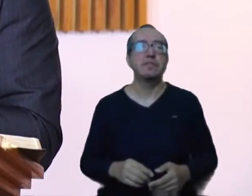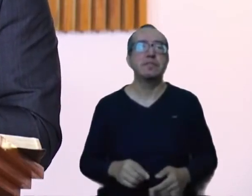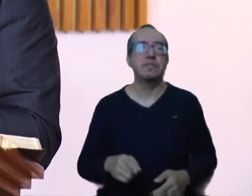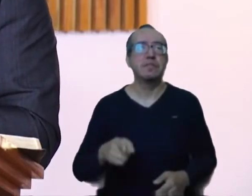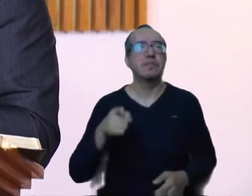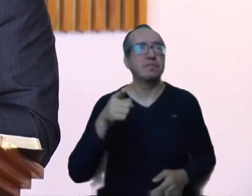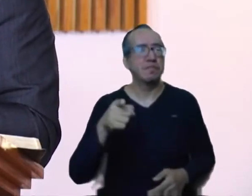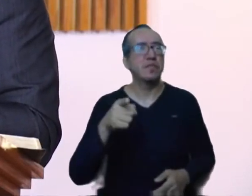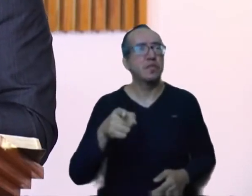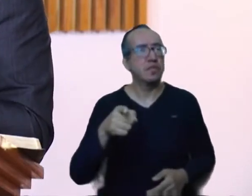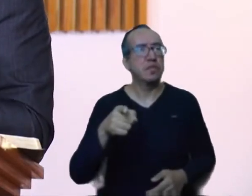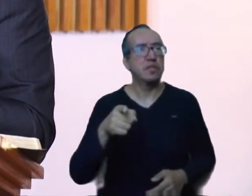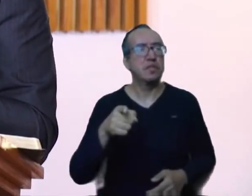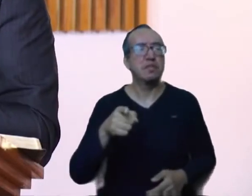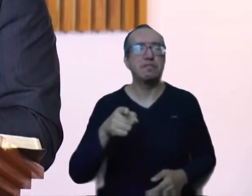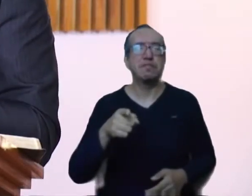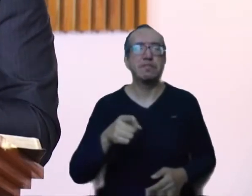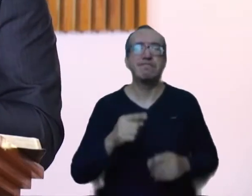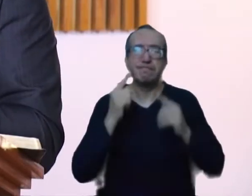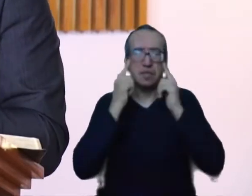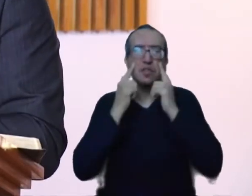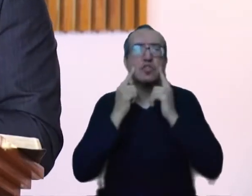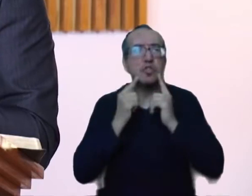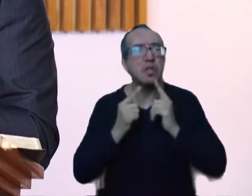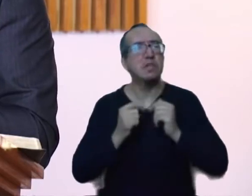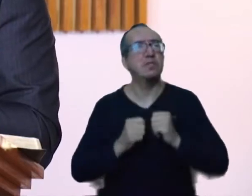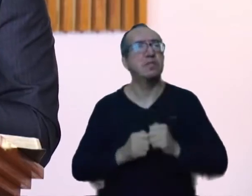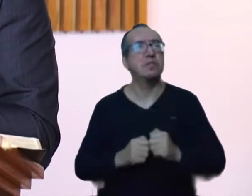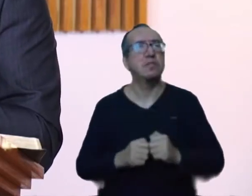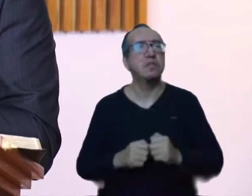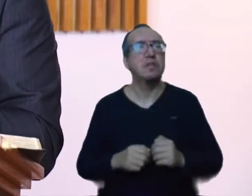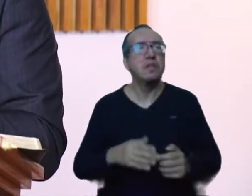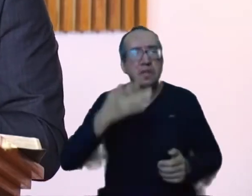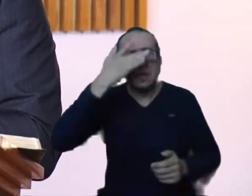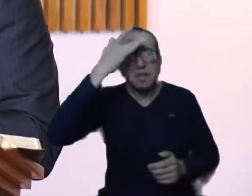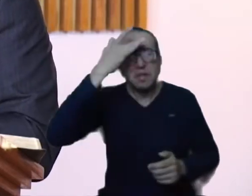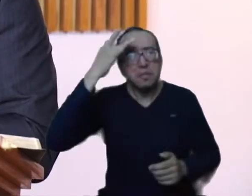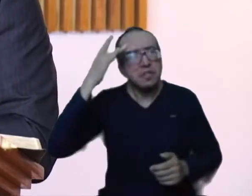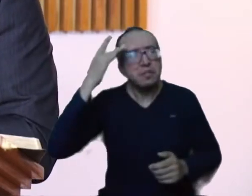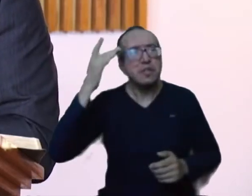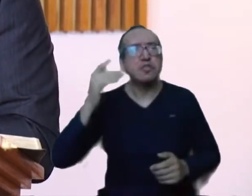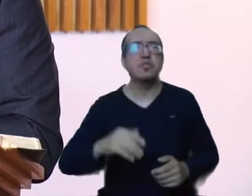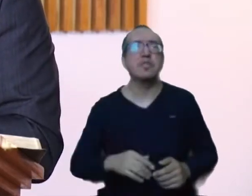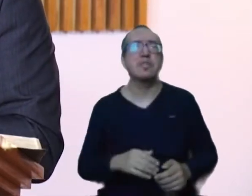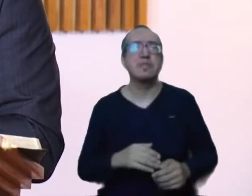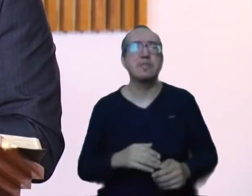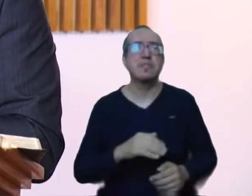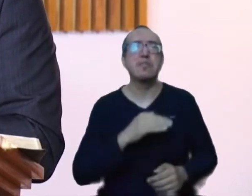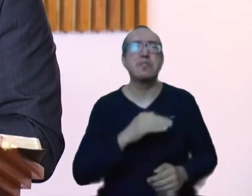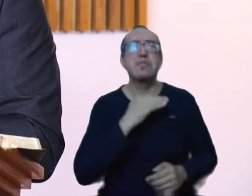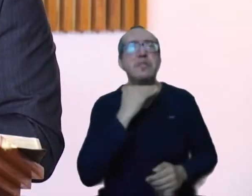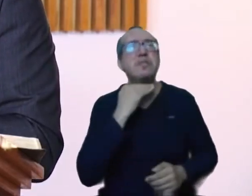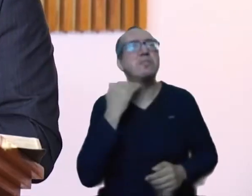chorado? Você tem chorado pelas pessoas que estão mortas espiritualmente?